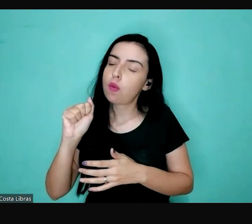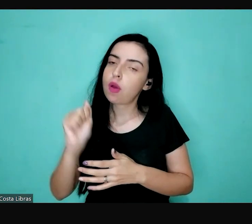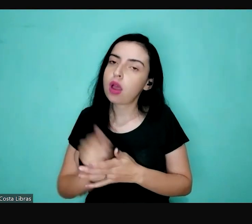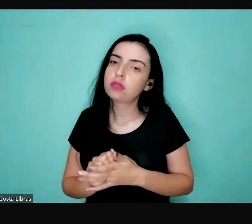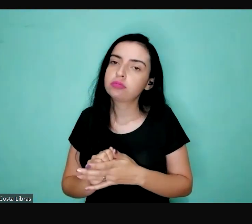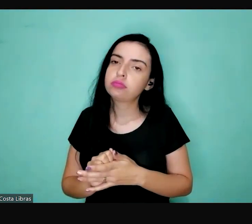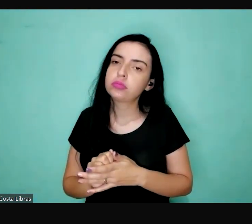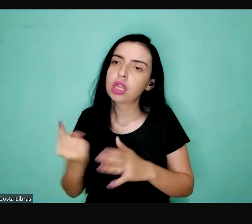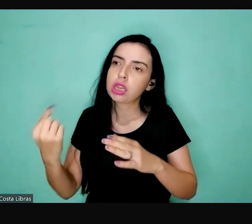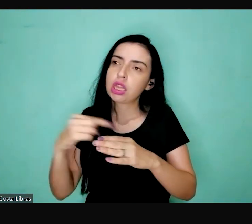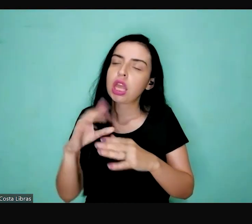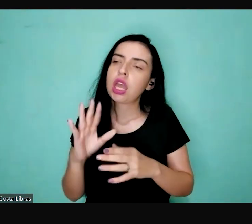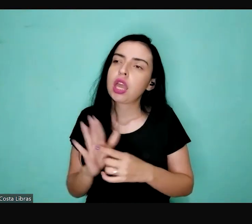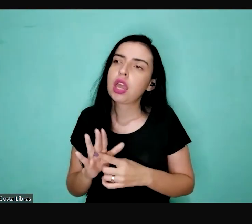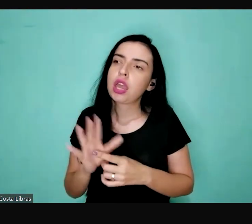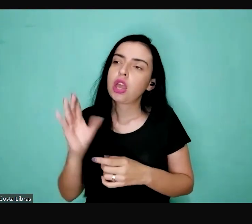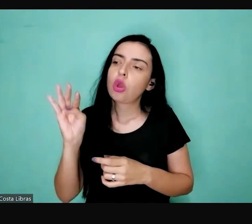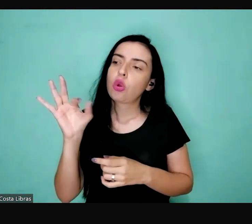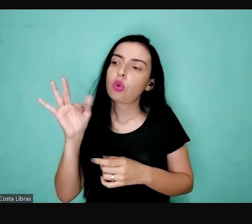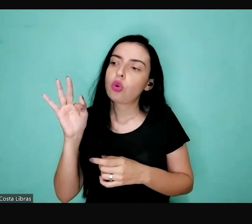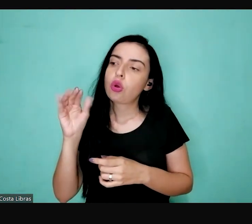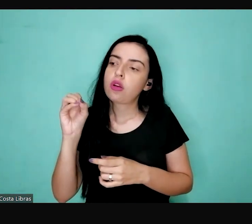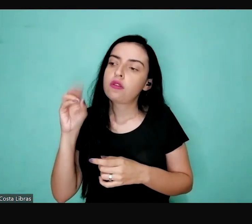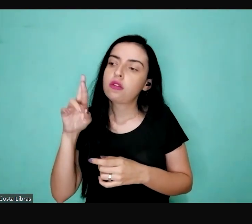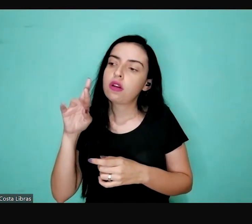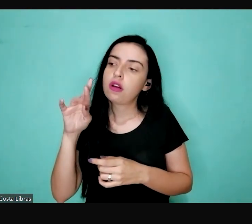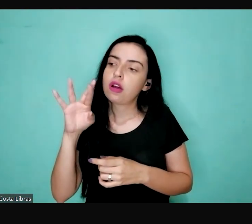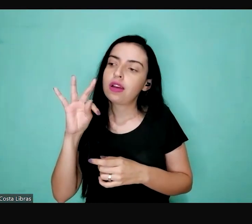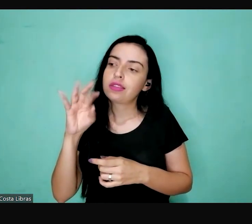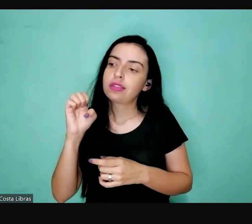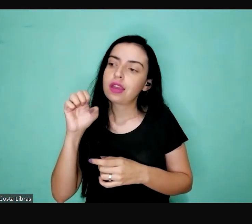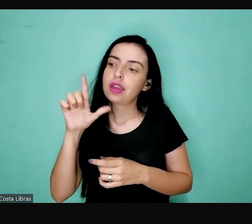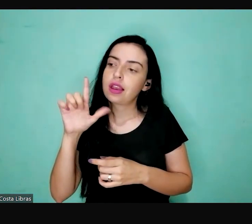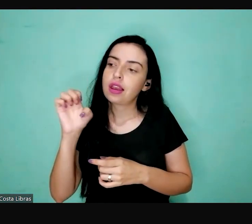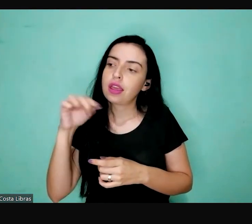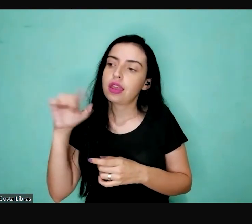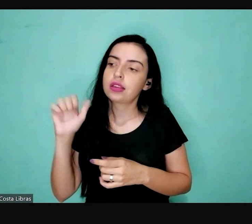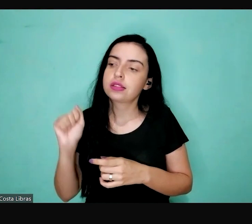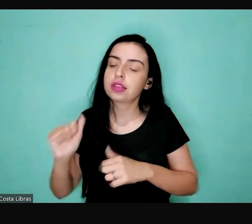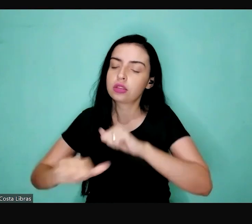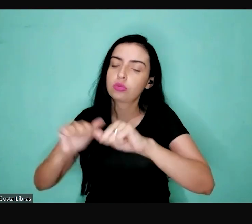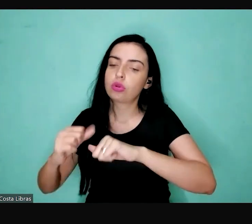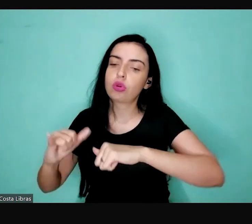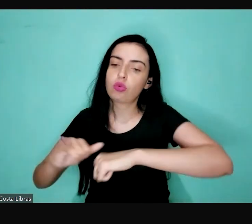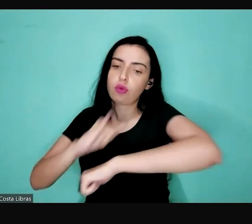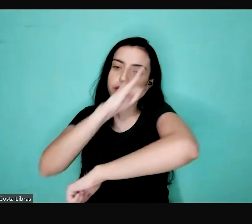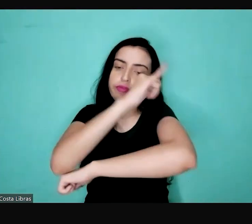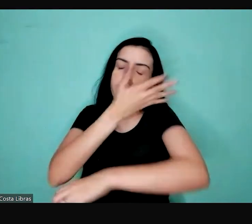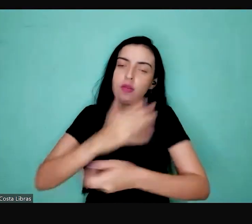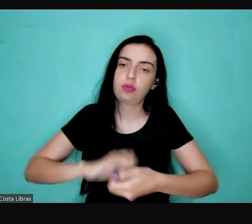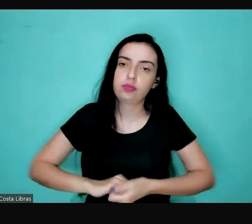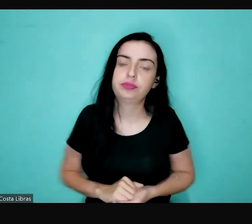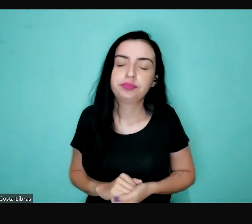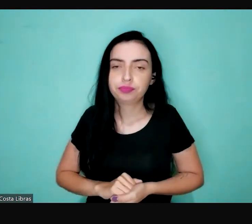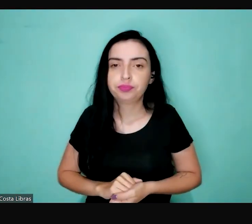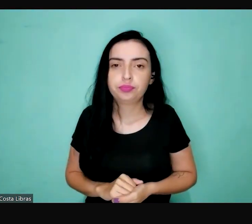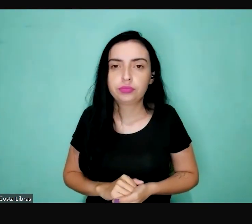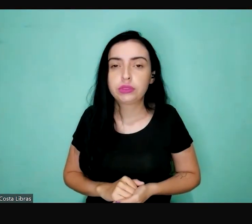Fortaleza, só troca de avião, Teresina. Teresina já um quentinho,